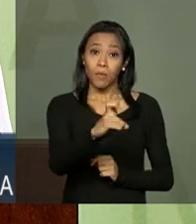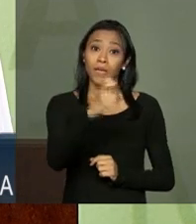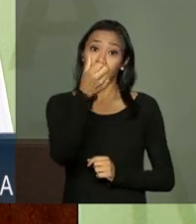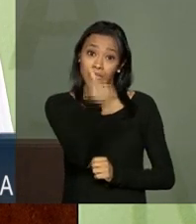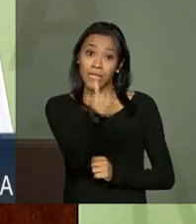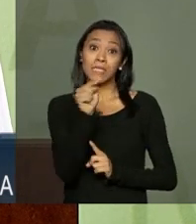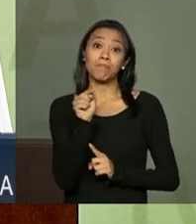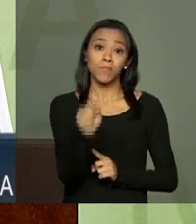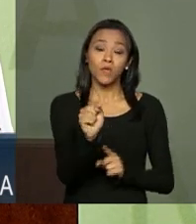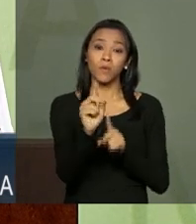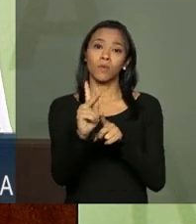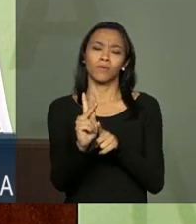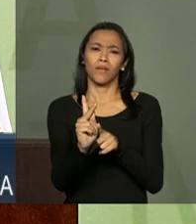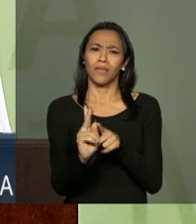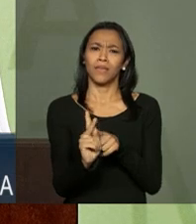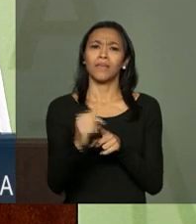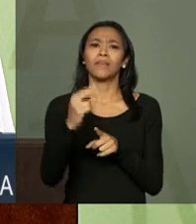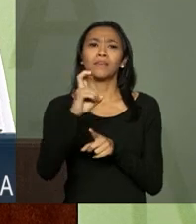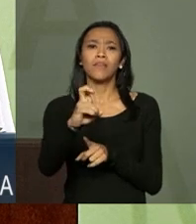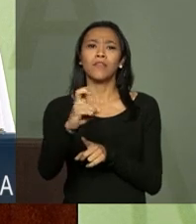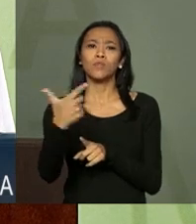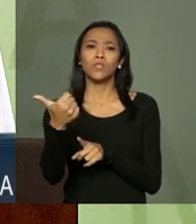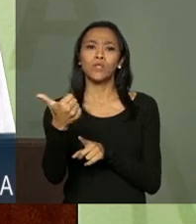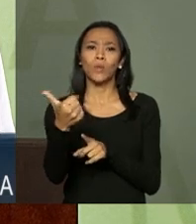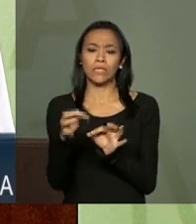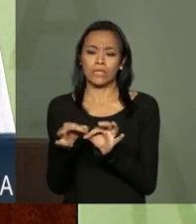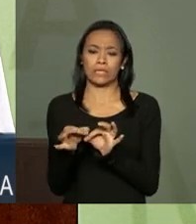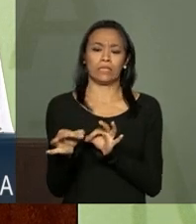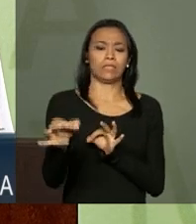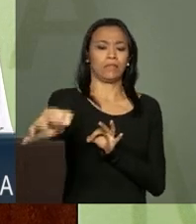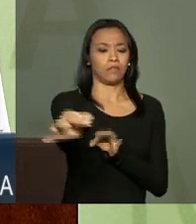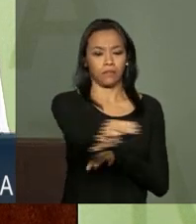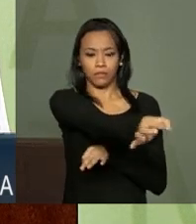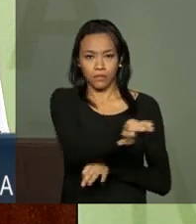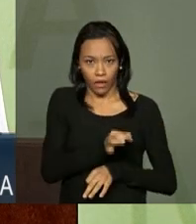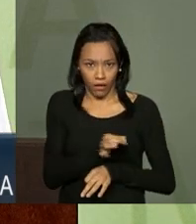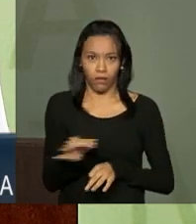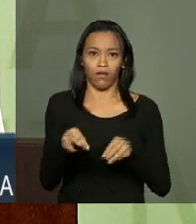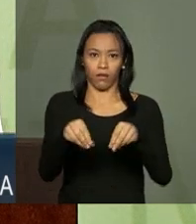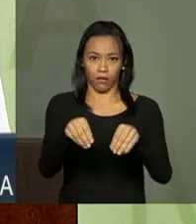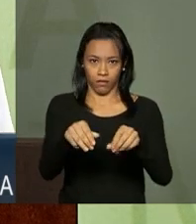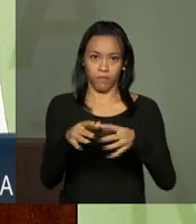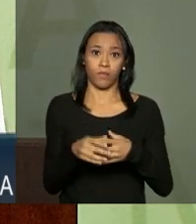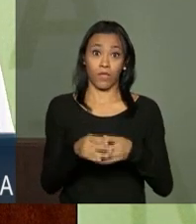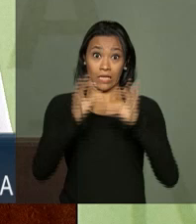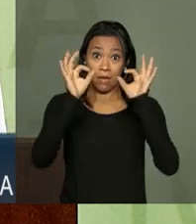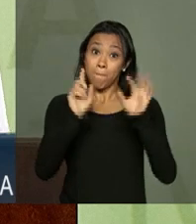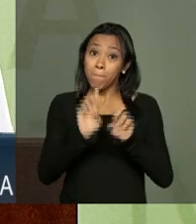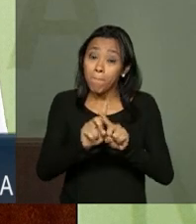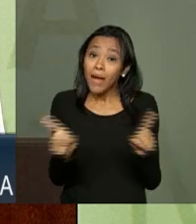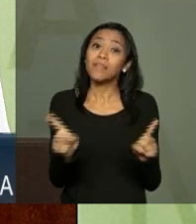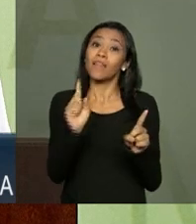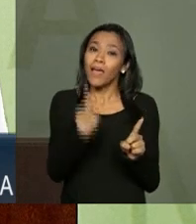56.512 hectares, que vão permitir mais um passo, não o passo definitivo, mas